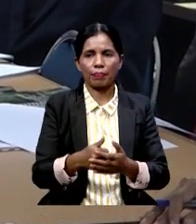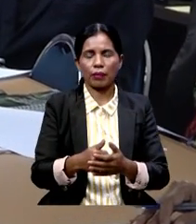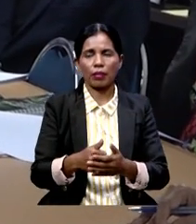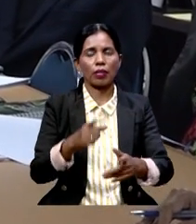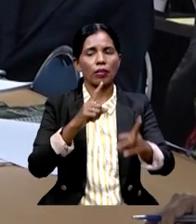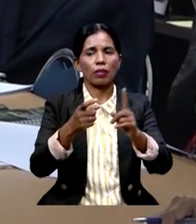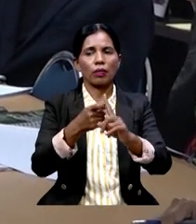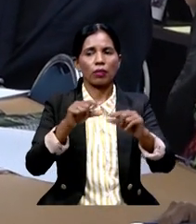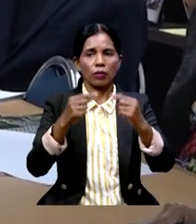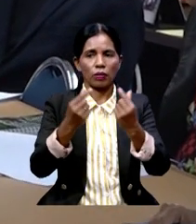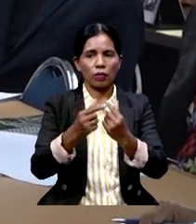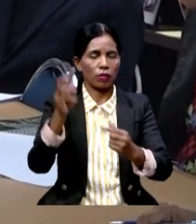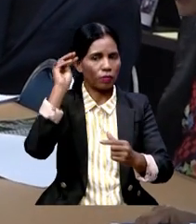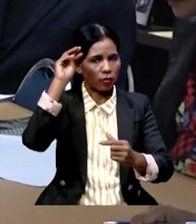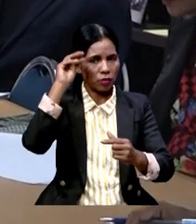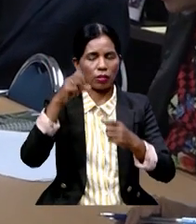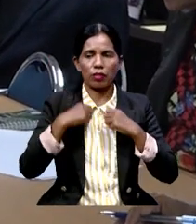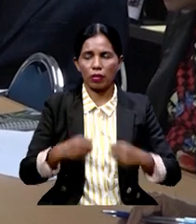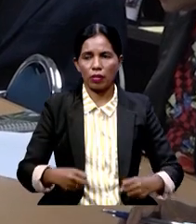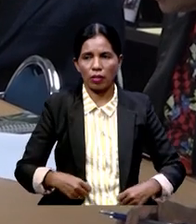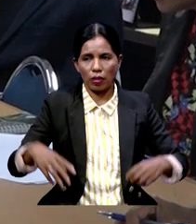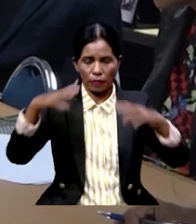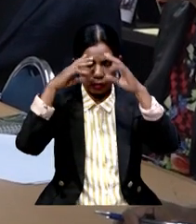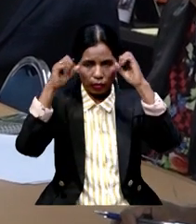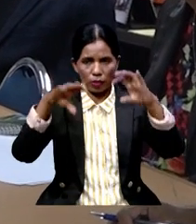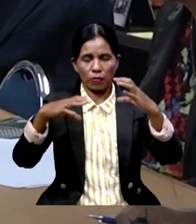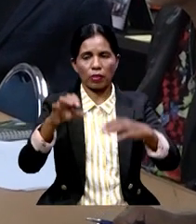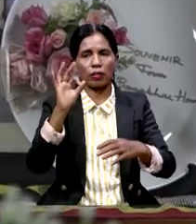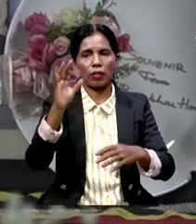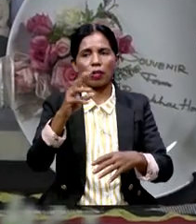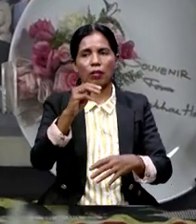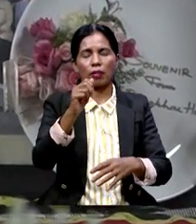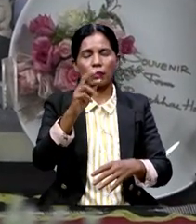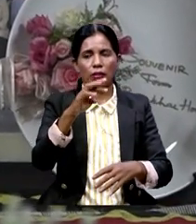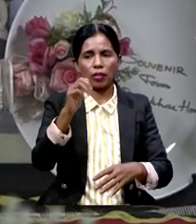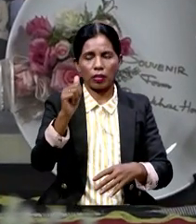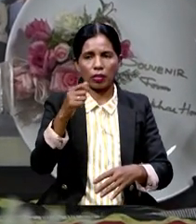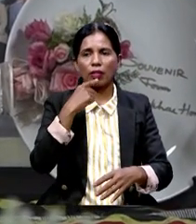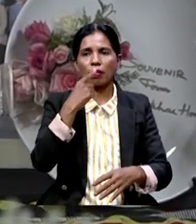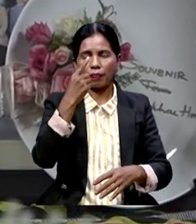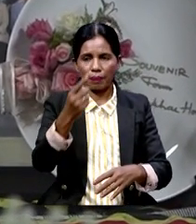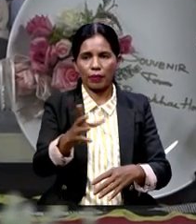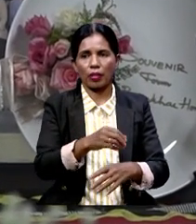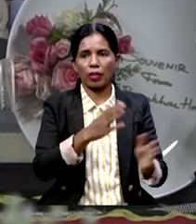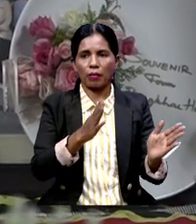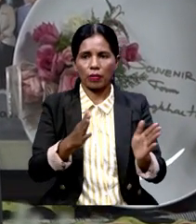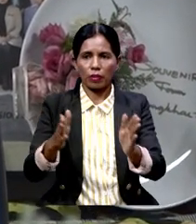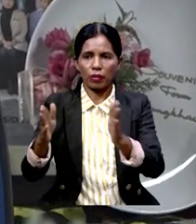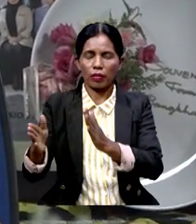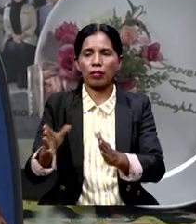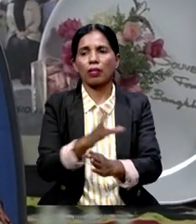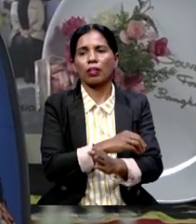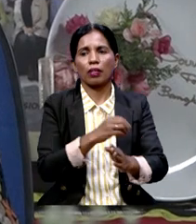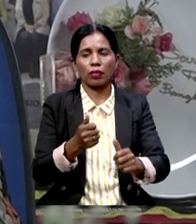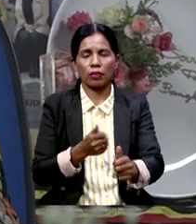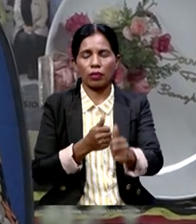clarificação com sua equipe Ministério Saúde, Presidente Comissão F, Maria Gorumali Barreto, esclarece processo de recrutamento, né,